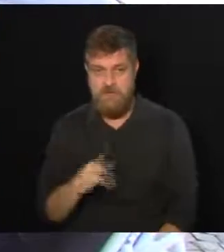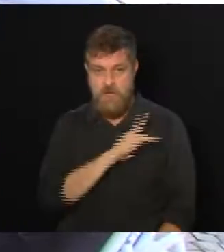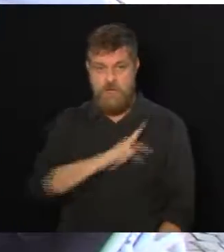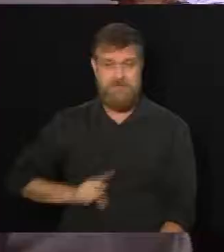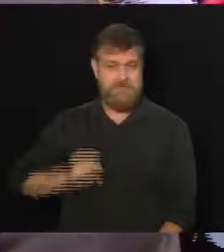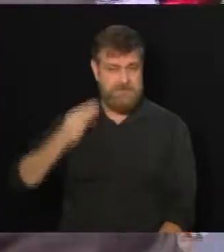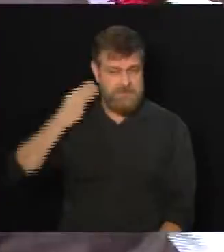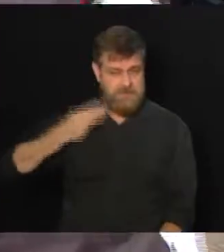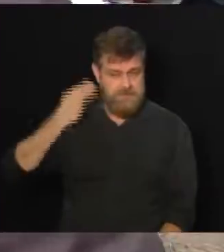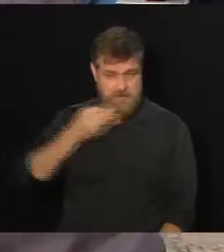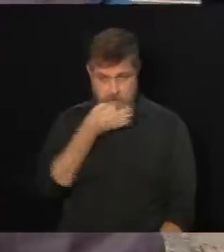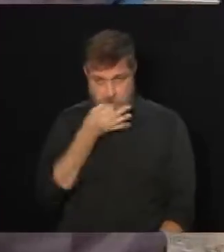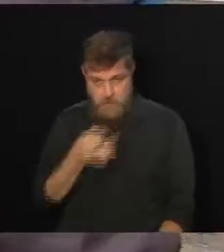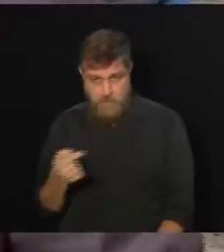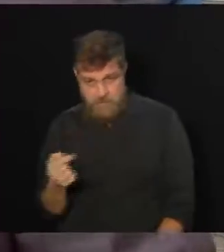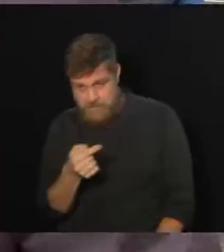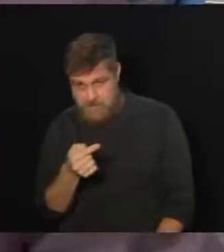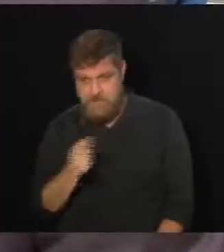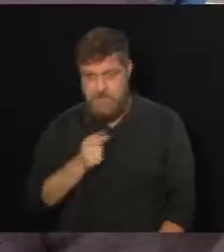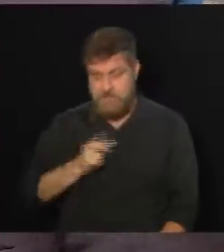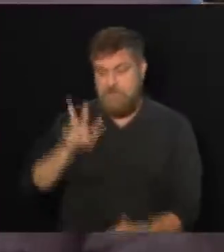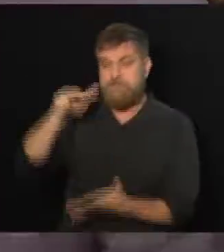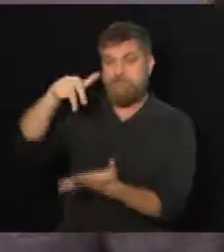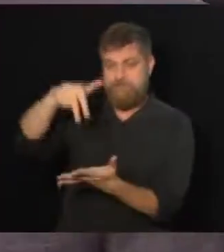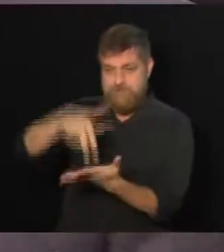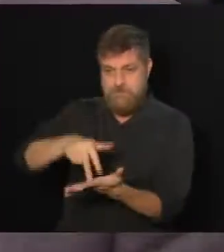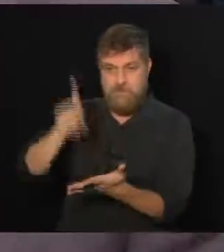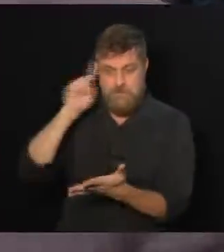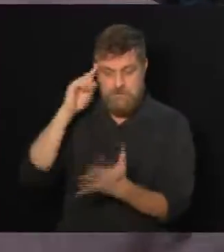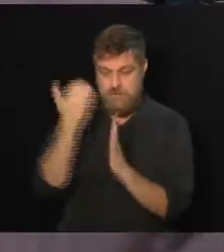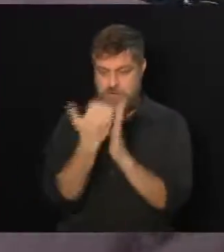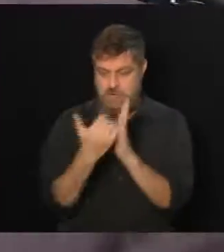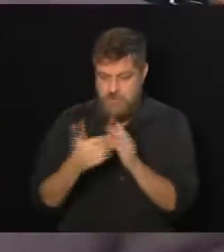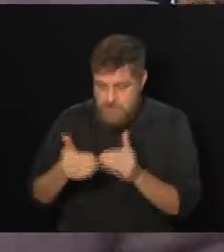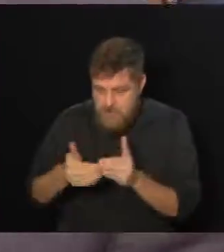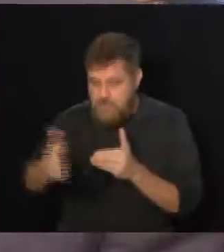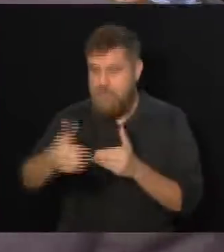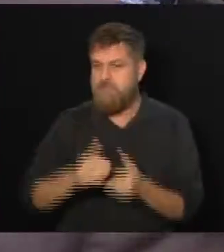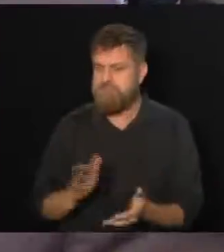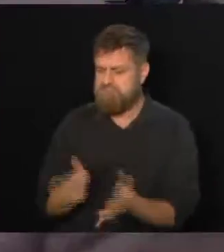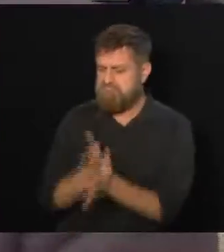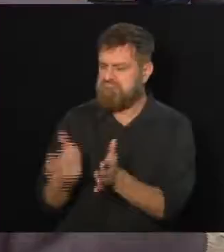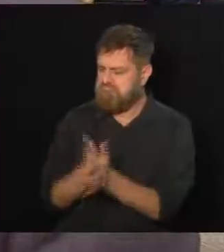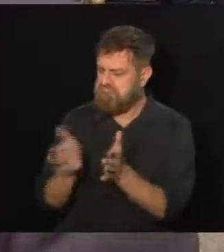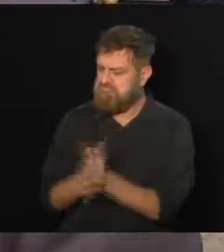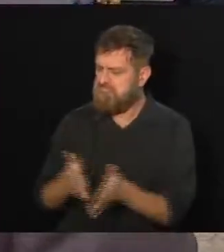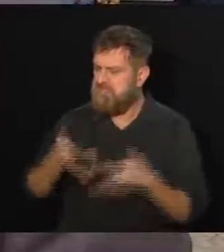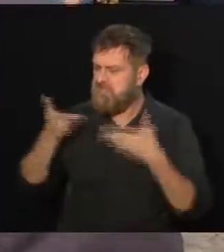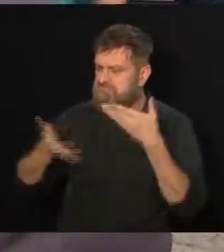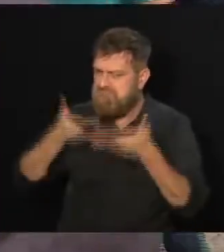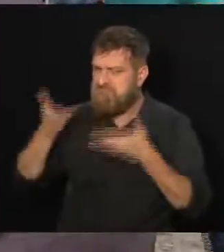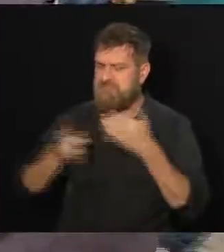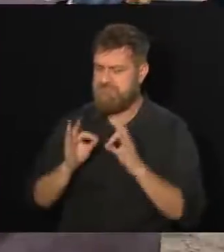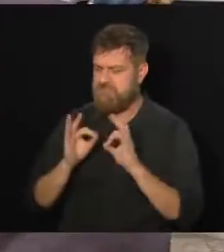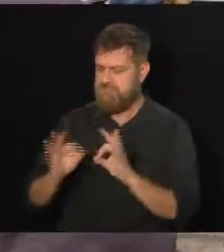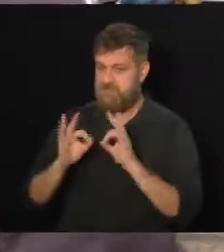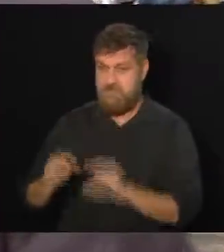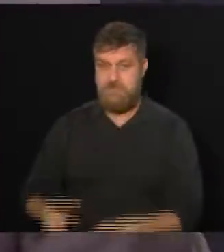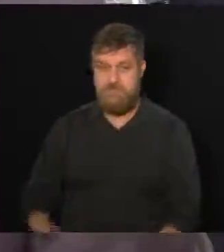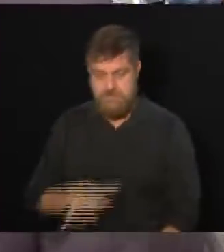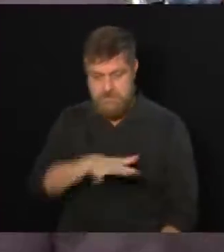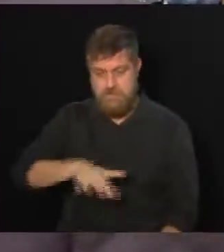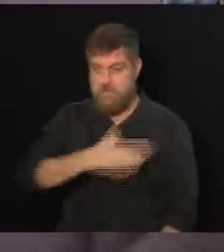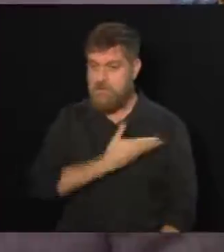o vereador Marcos Bernardelli, esteve no lançamento do programa e elogiou a iniciativa. Vai ser um equipamento público